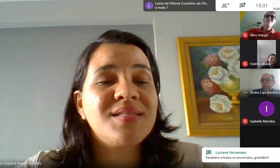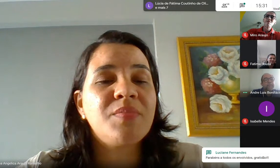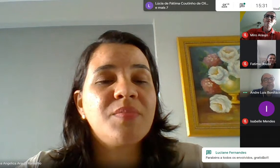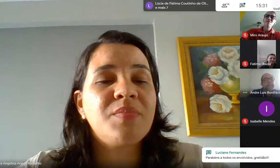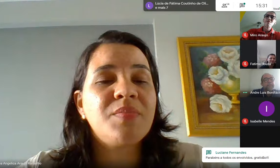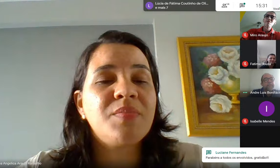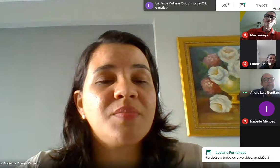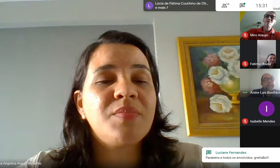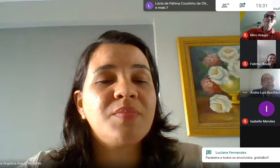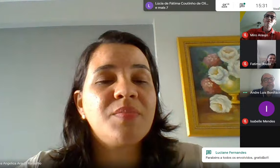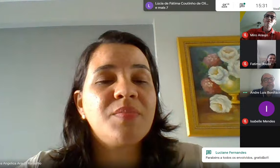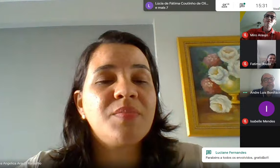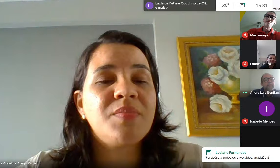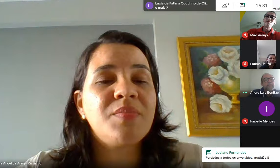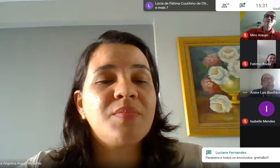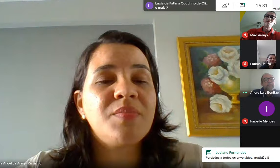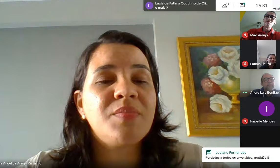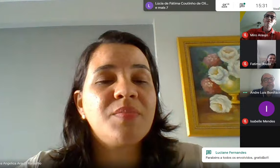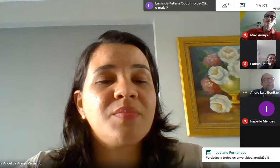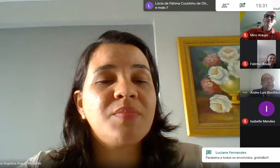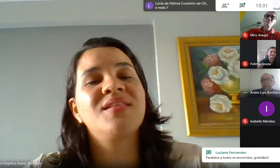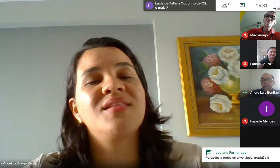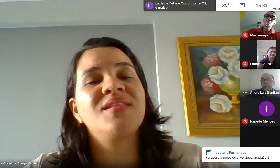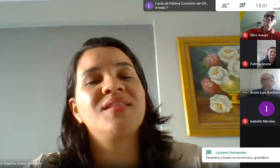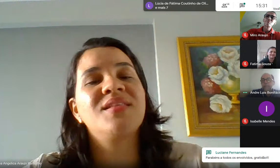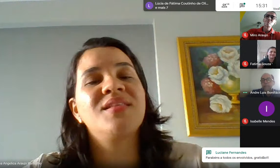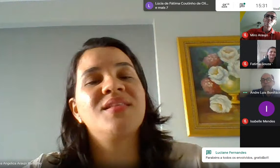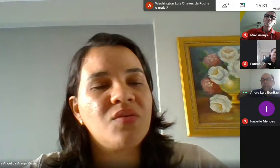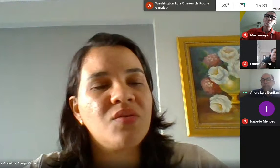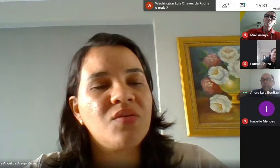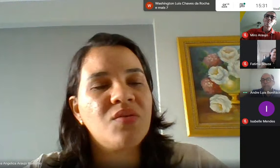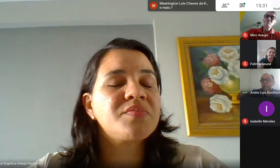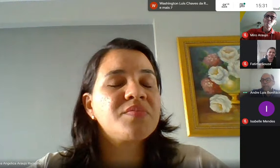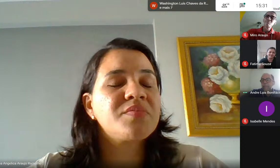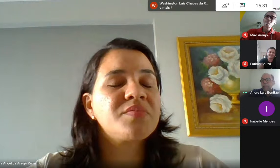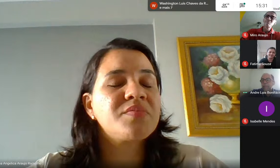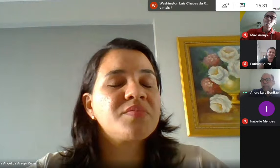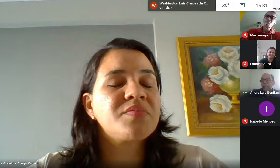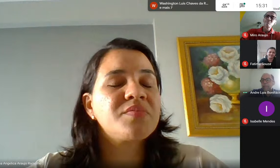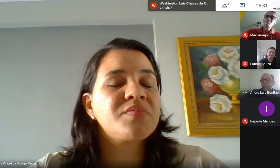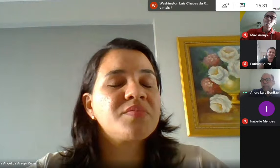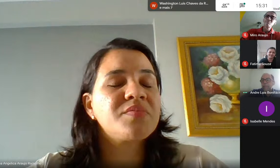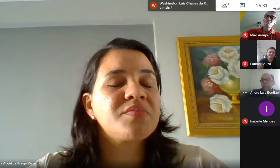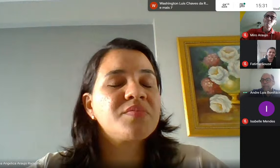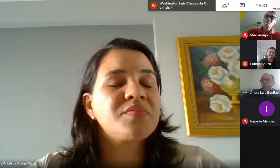demais a participação de todos. Vai ter outras ações, vai ter outros momentos.